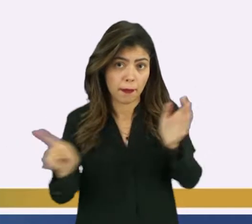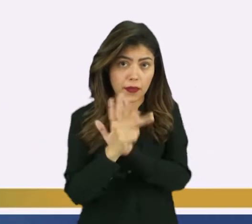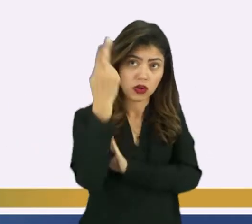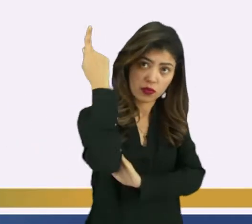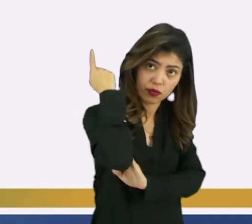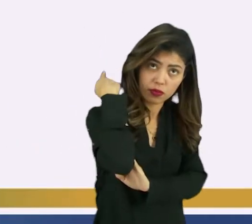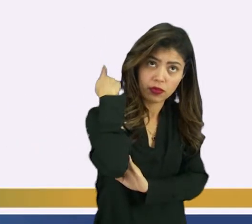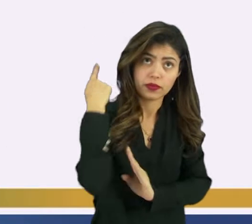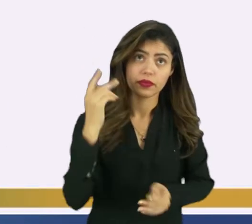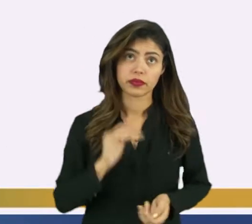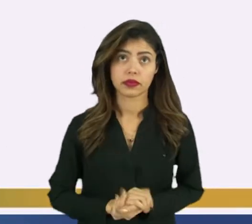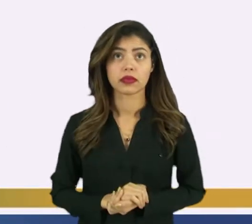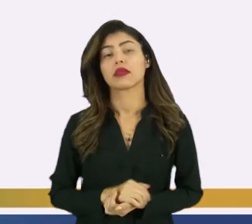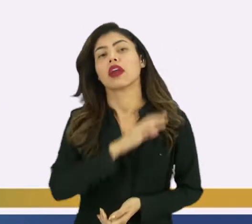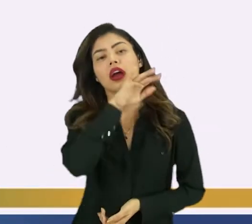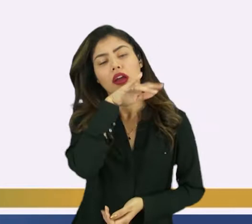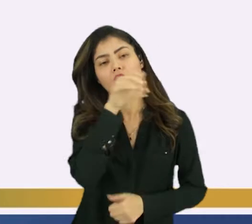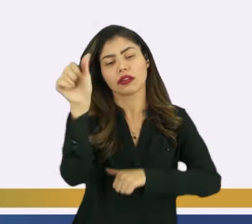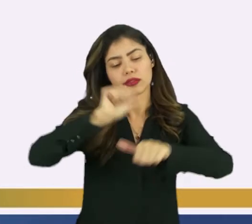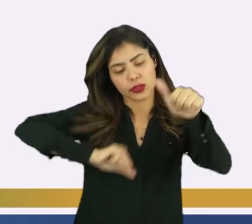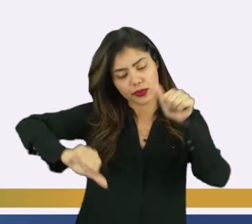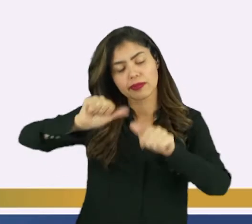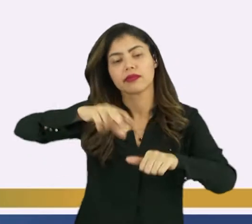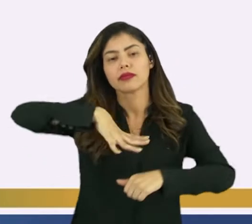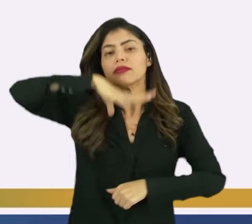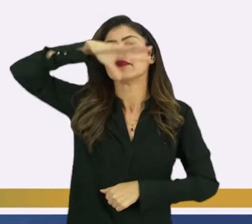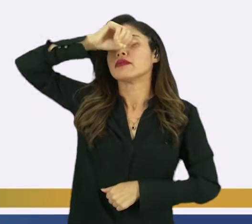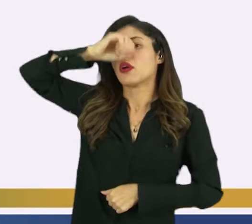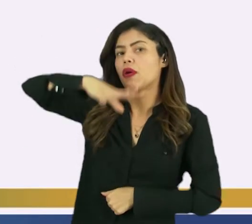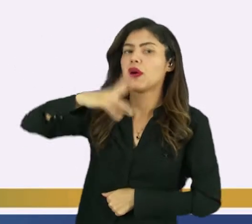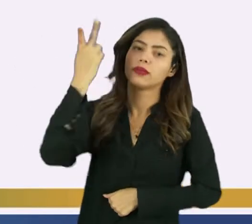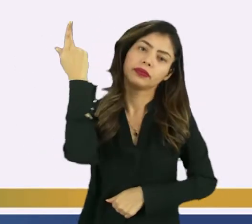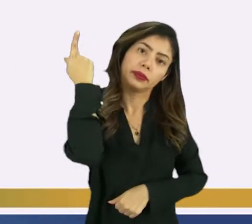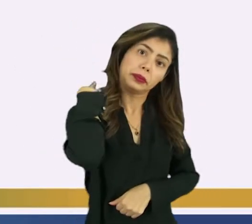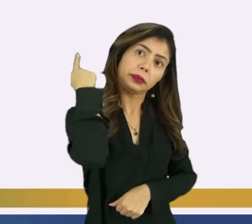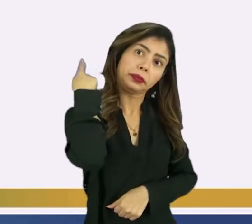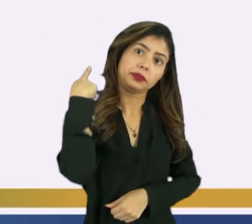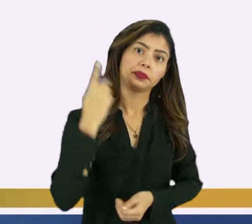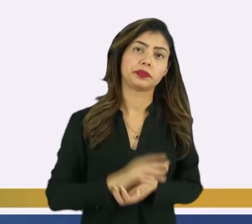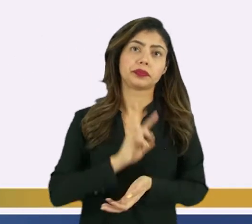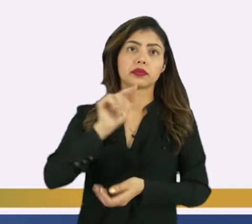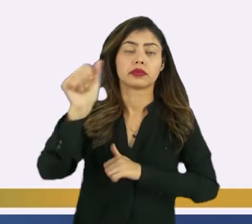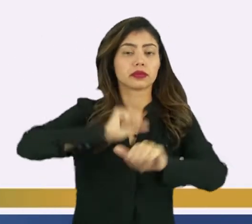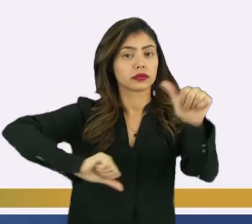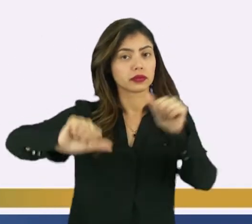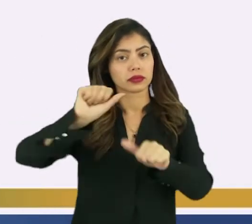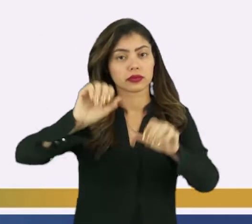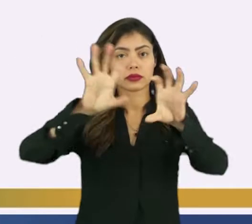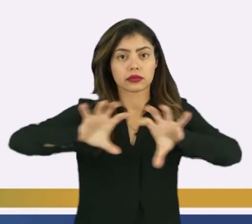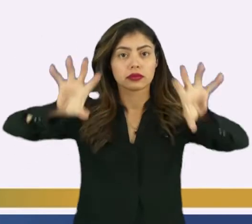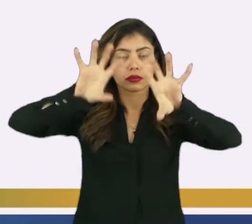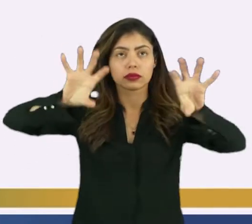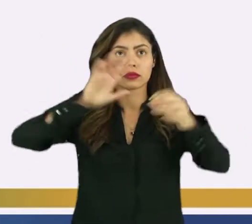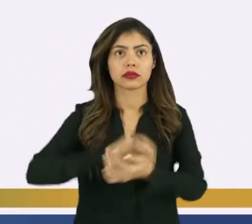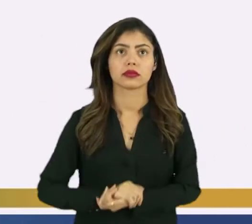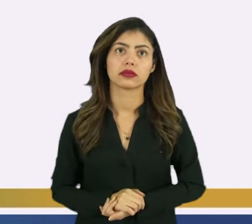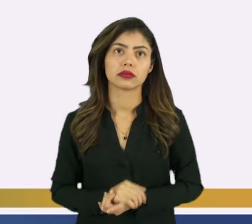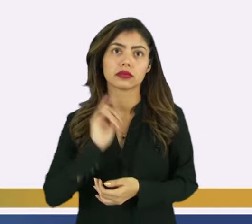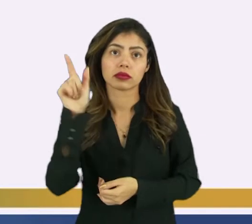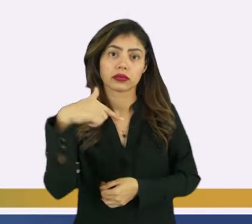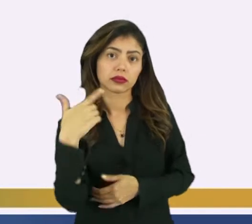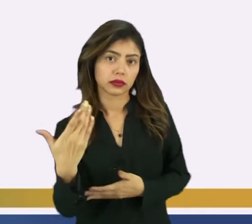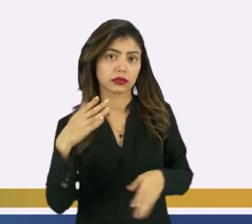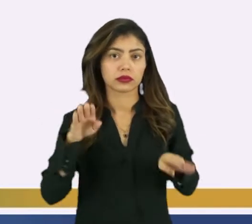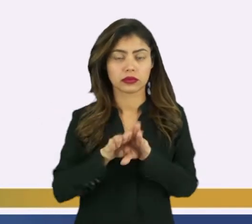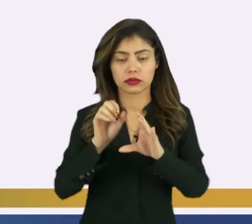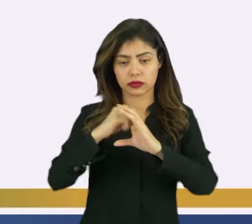pulmões, São, então, animais que vão ter a respiração pulmonar, e é no pulmão que vai acontecer as trocas gasosas.